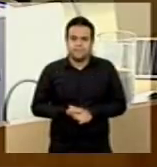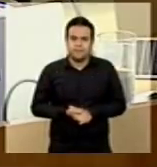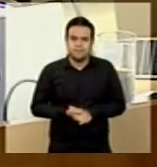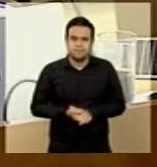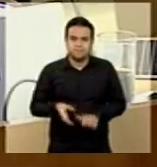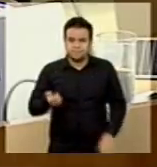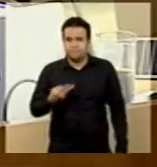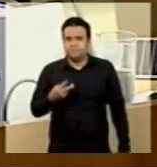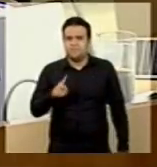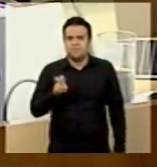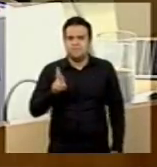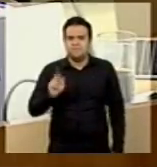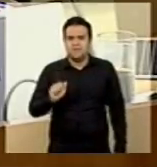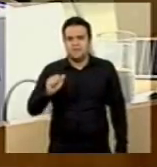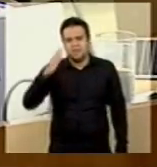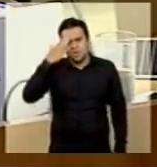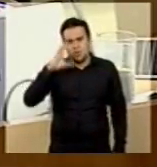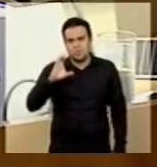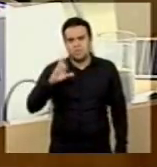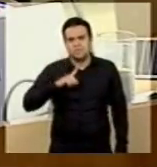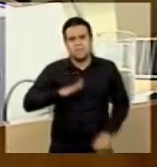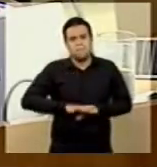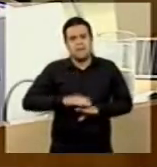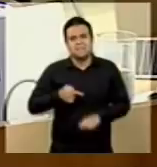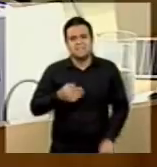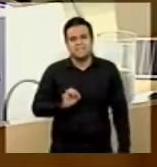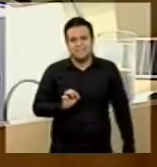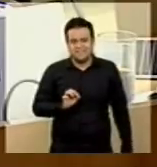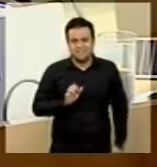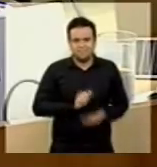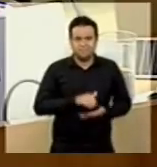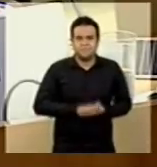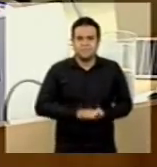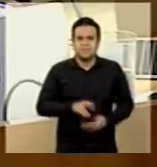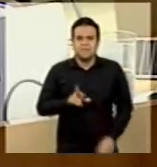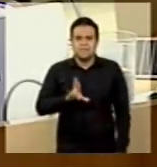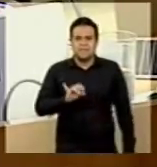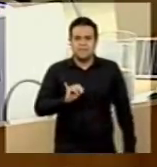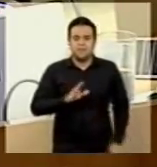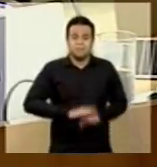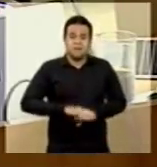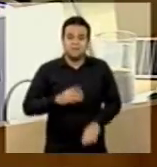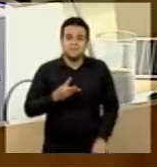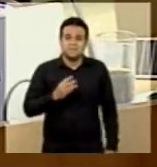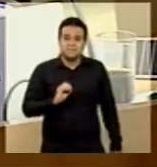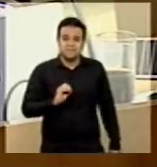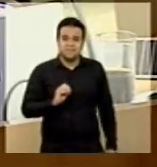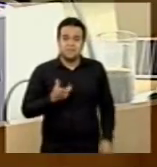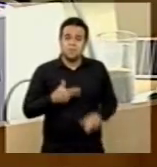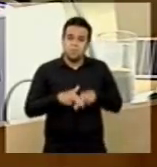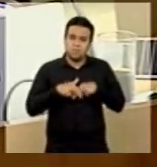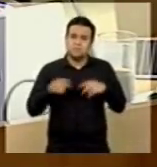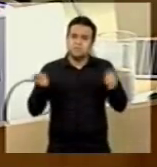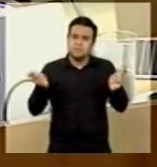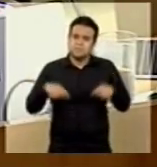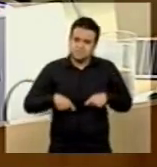de Curitiba, nós temos mais de 70 condenações. Sim. No Rio, já há mais de 30 condenações. Portanto, é possível fazer o